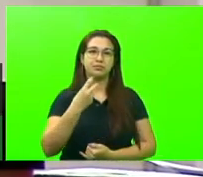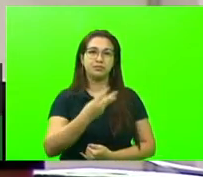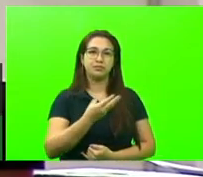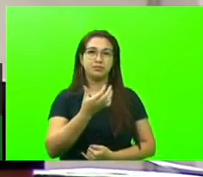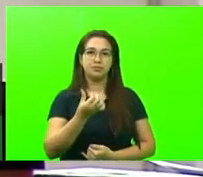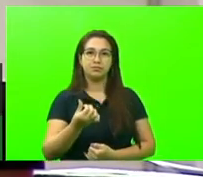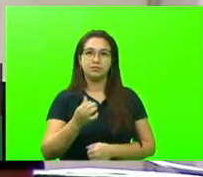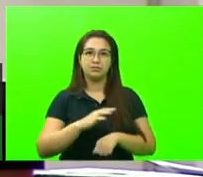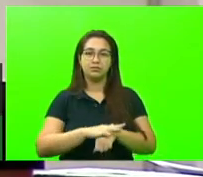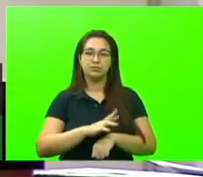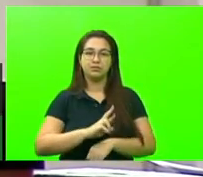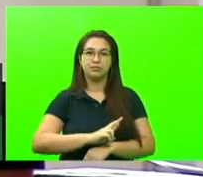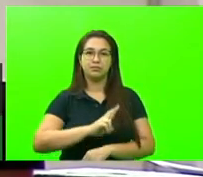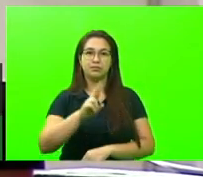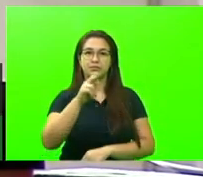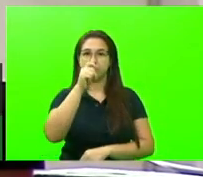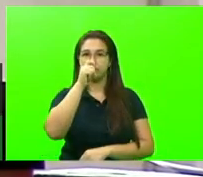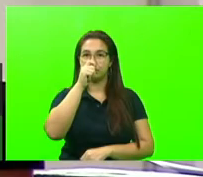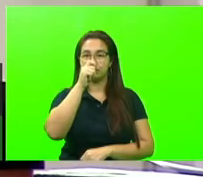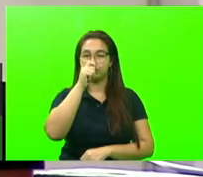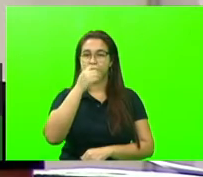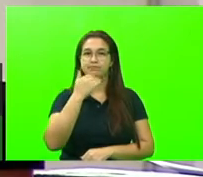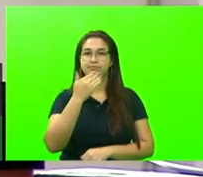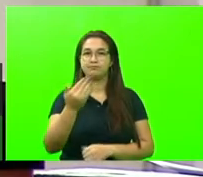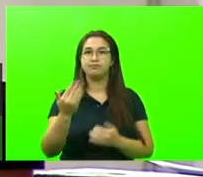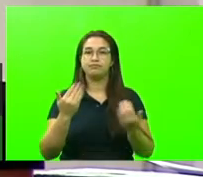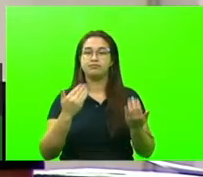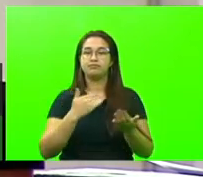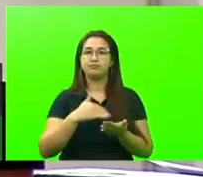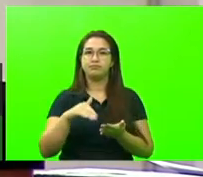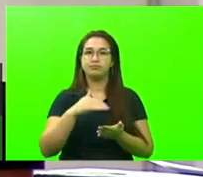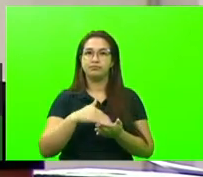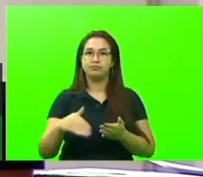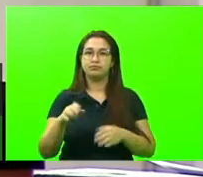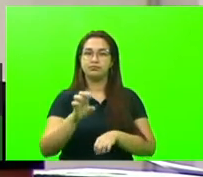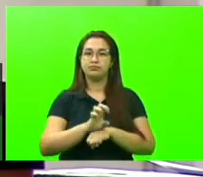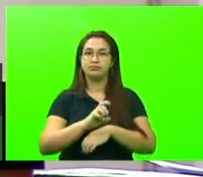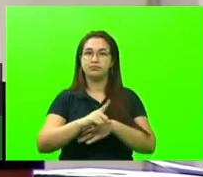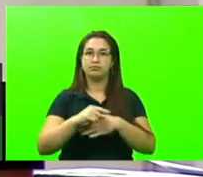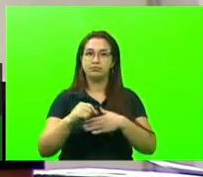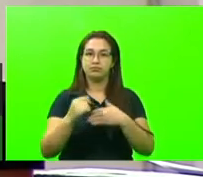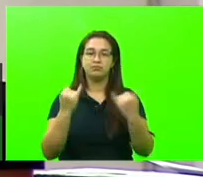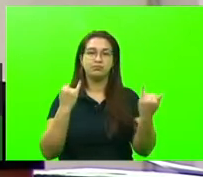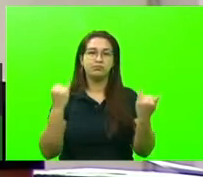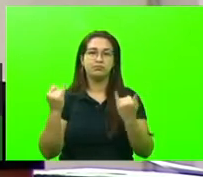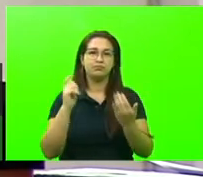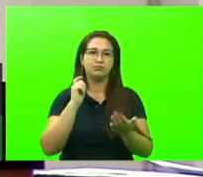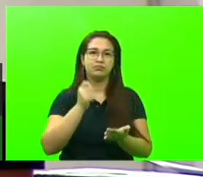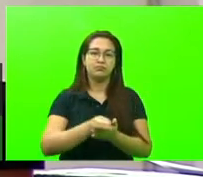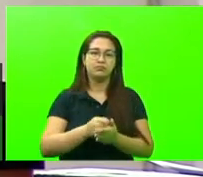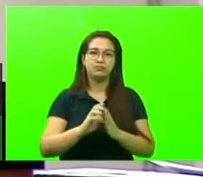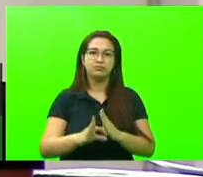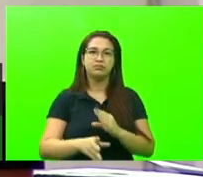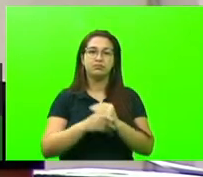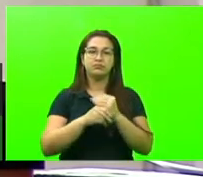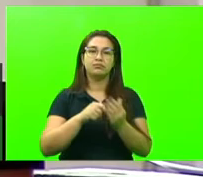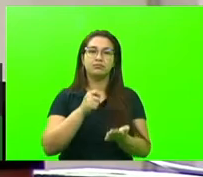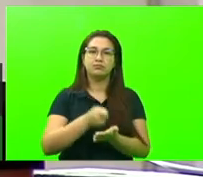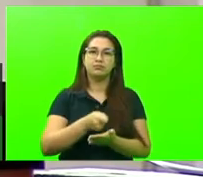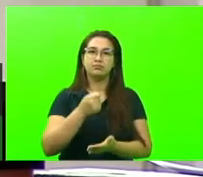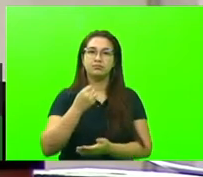deputado João Amin, solicitando ao secretário de Estado da Casa Civil informações acerca do pagamento da emenda impositiva